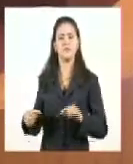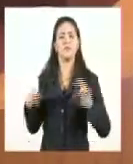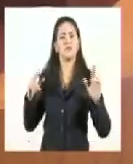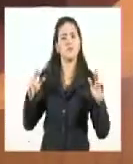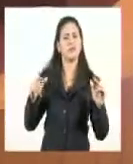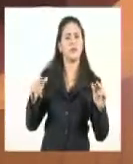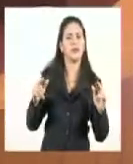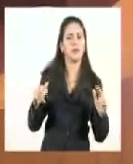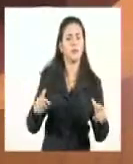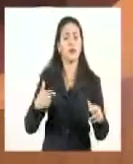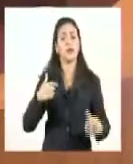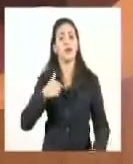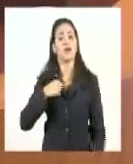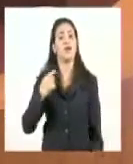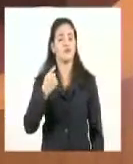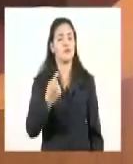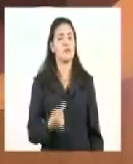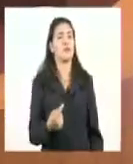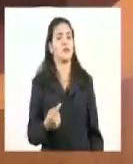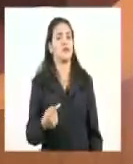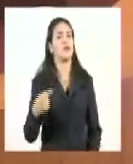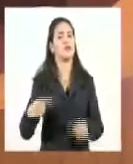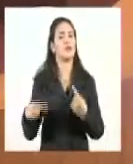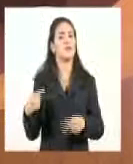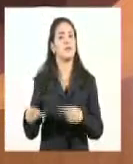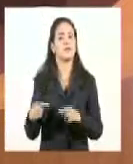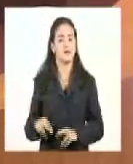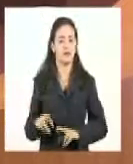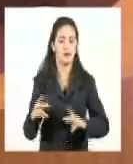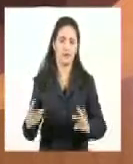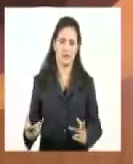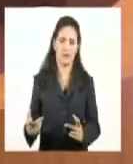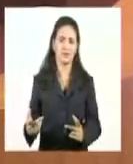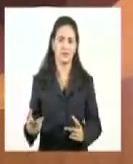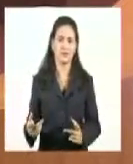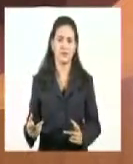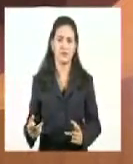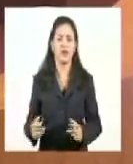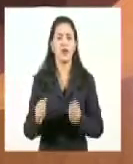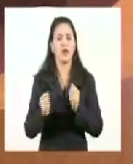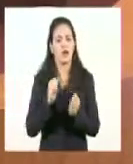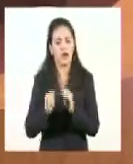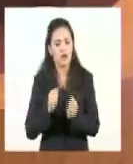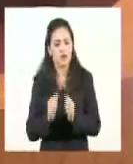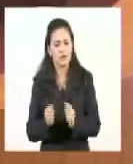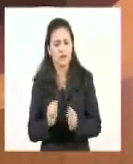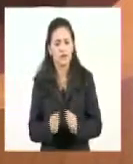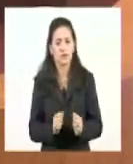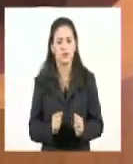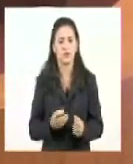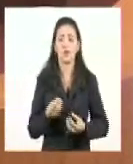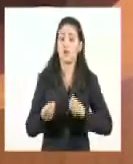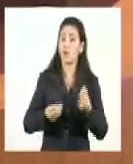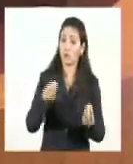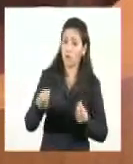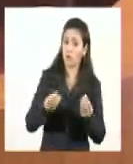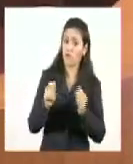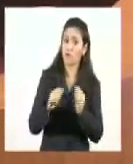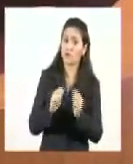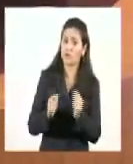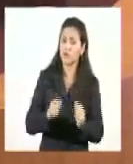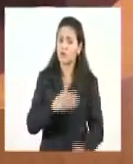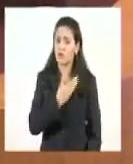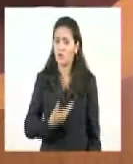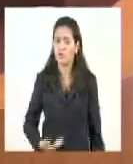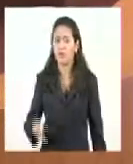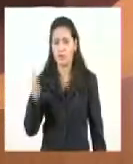mim colocadas, o debate seria diferente. Iríamos falar da administração, de como está sendo a administração do governador